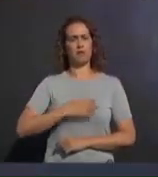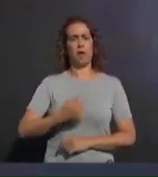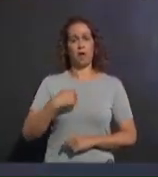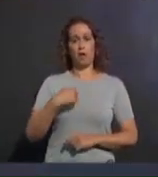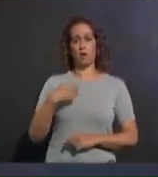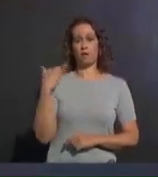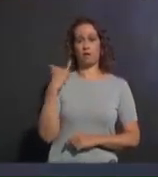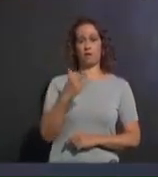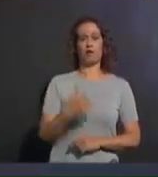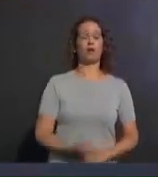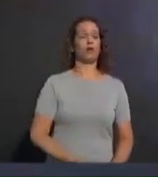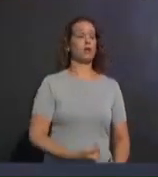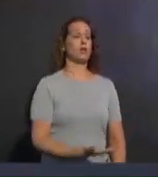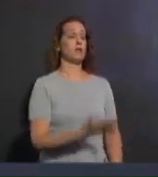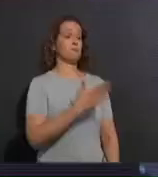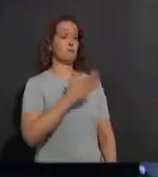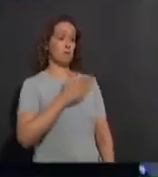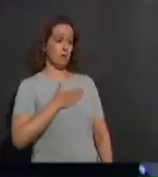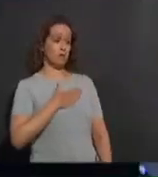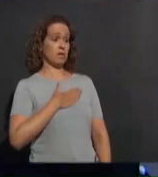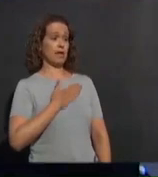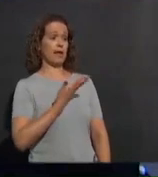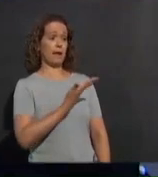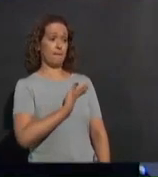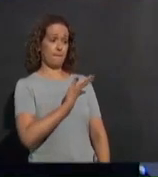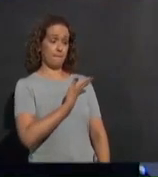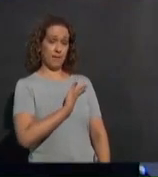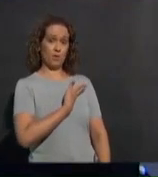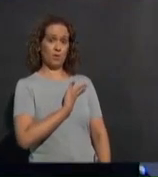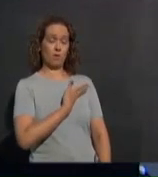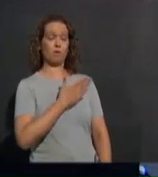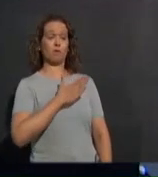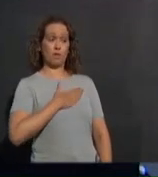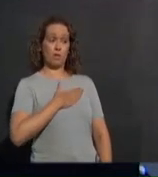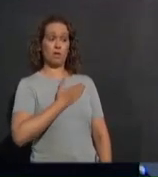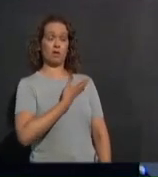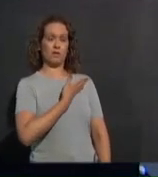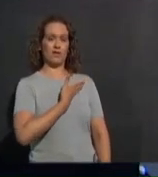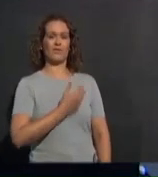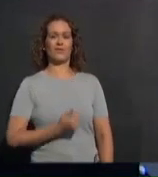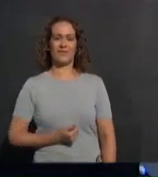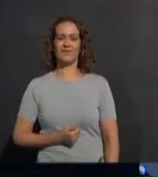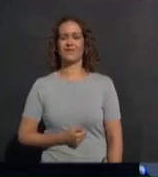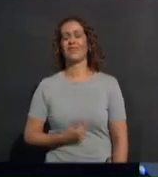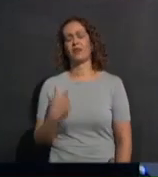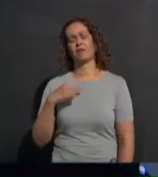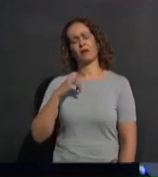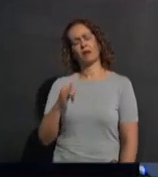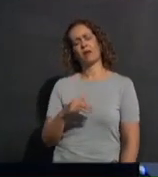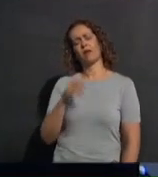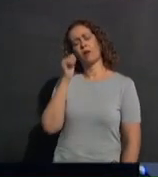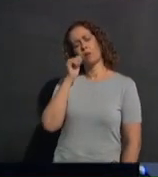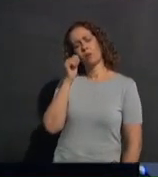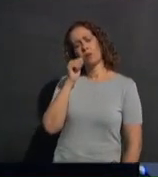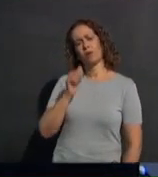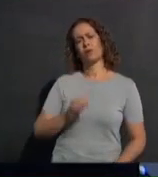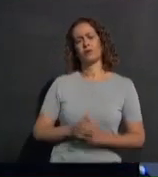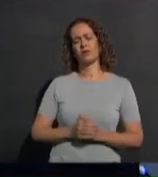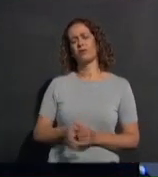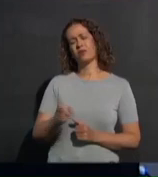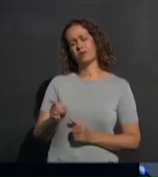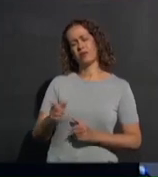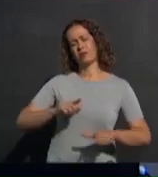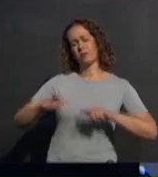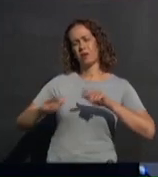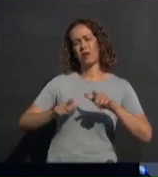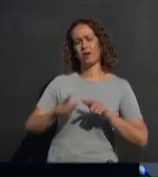mim, amigo, e o... Ô, moça, deixa eu te falar, não fica triste, não trabalha com gente não, você não nasceu para